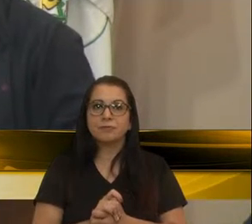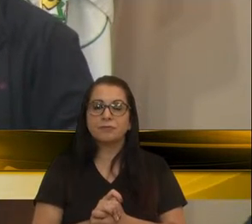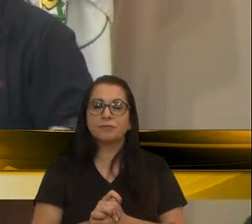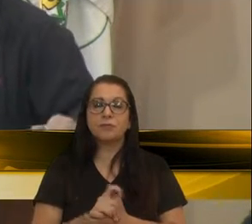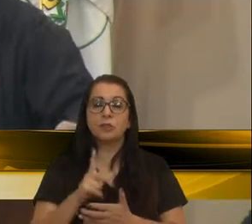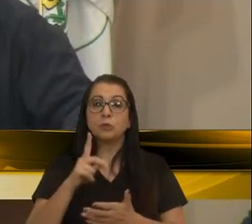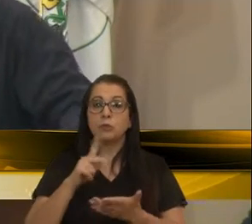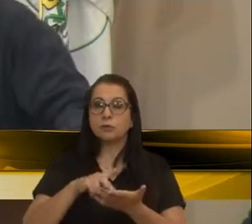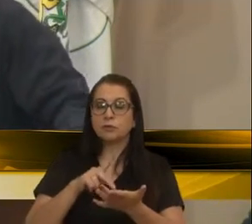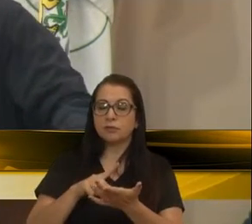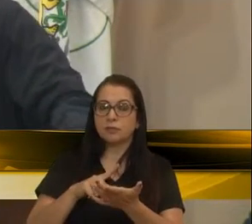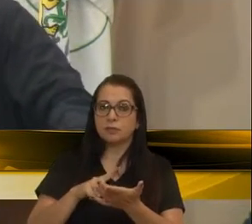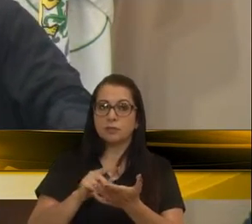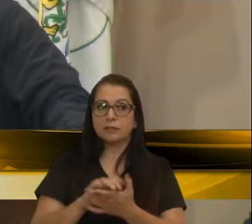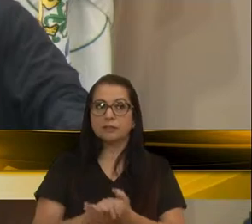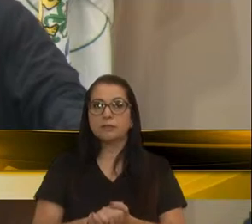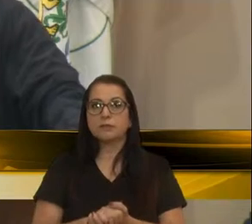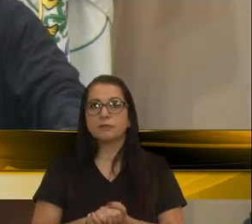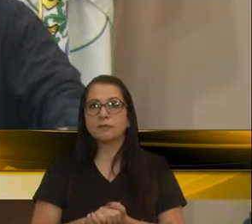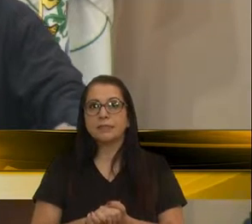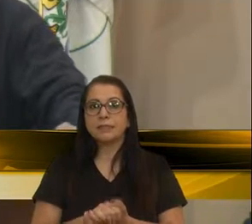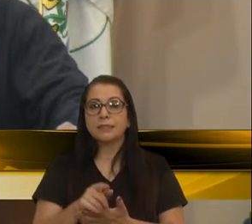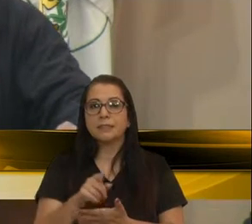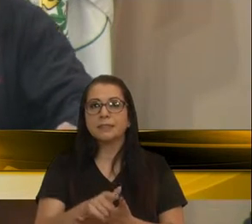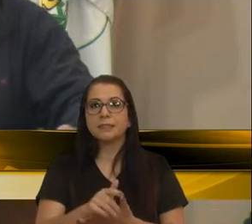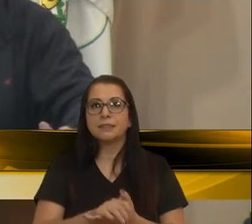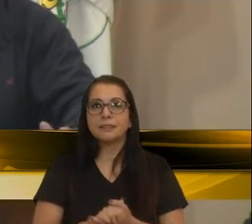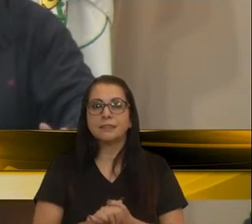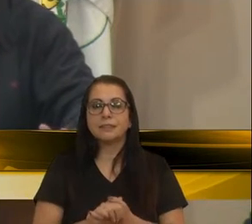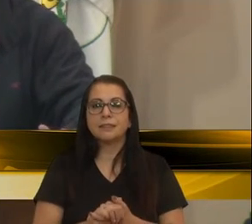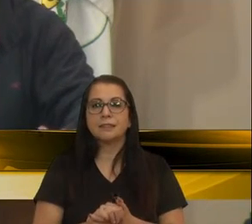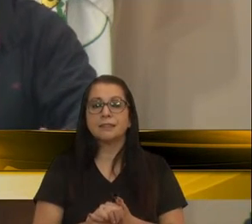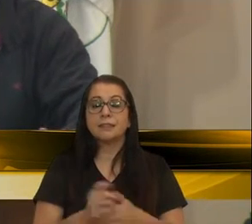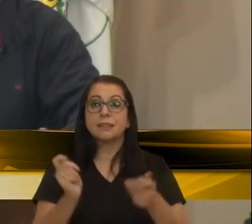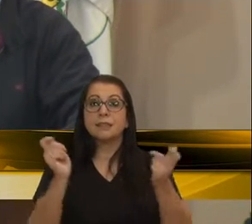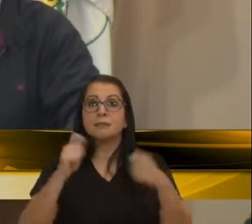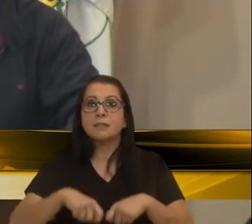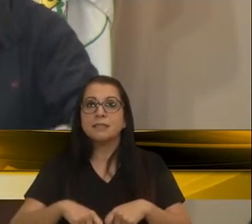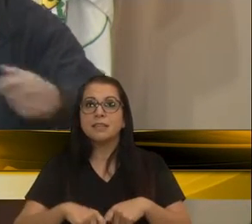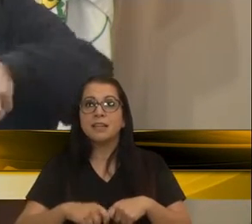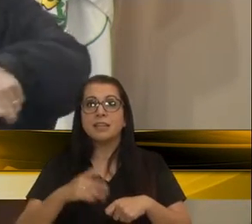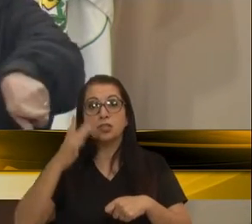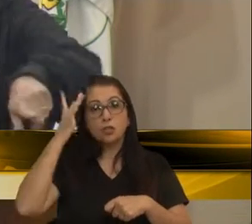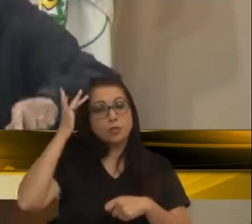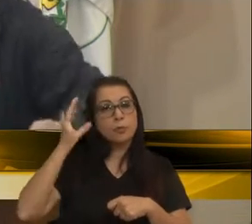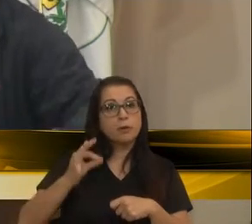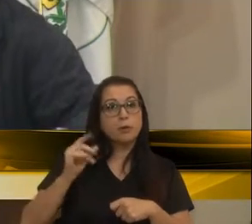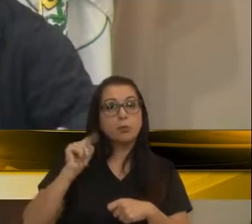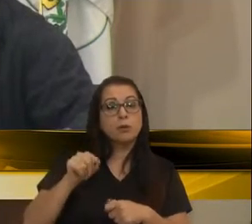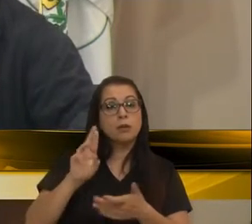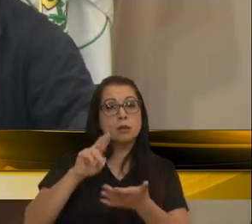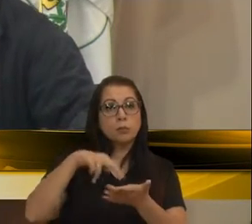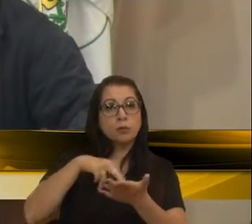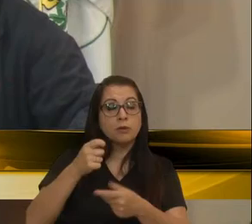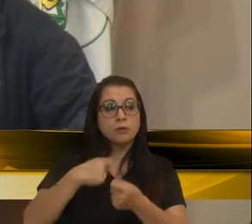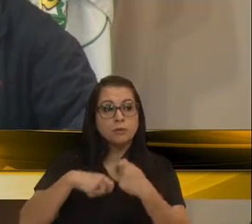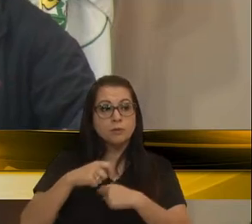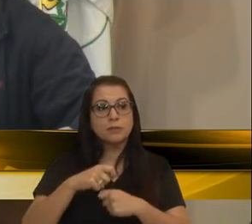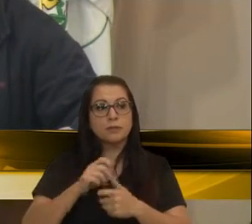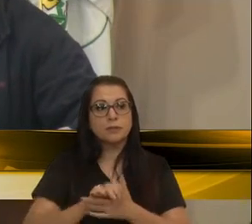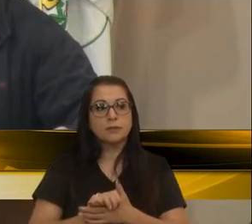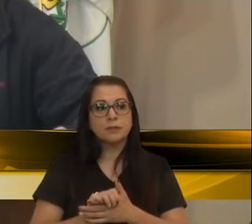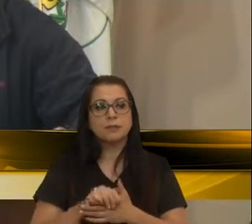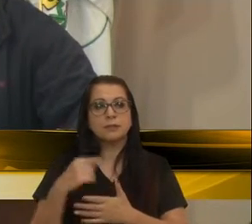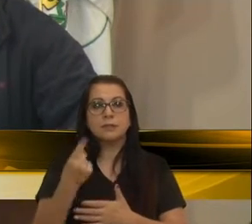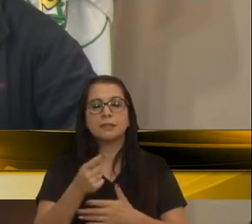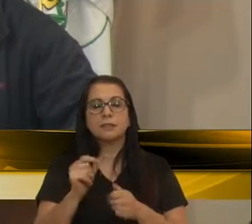quando na verdade um prefeito que tem a capacidade de compreender o que é realmente administrar, ele